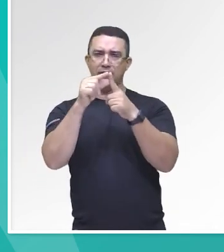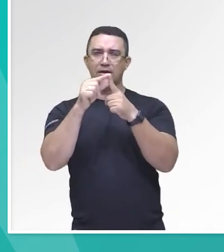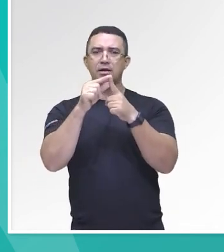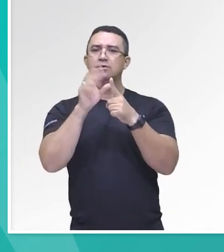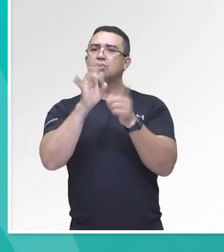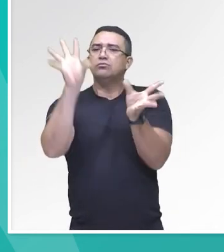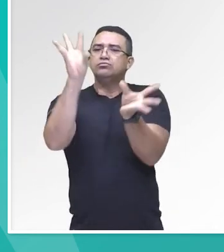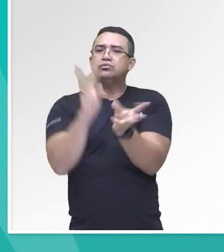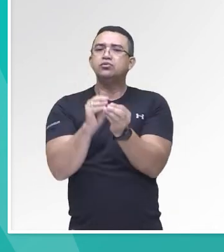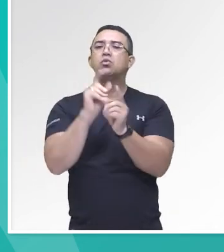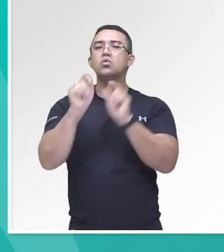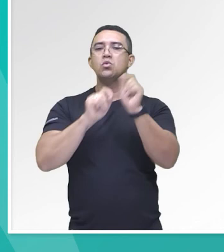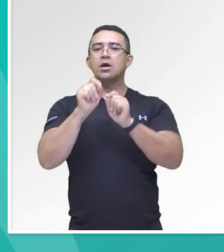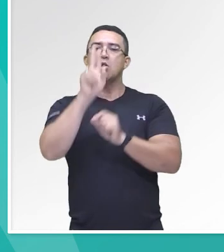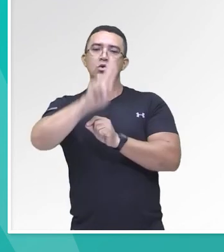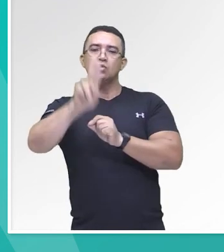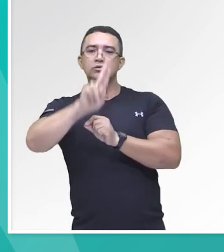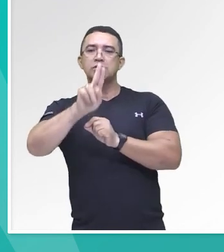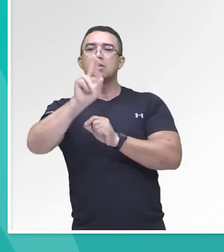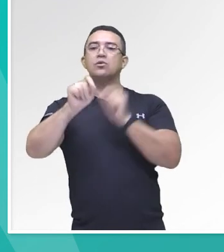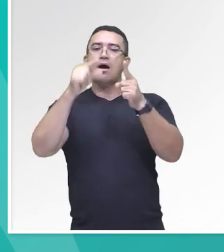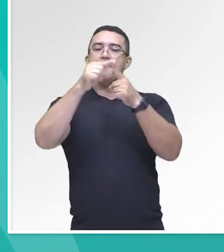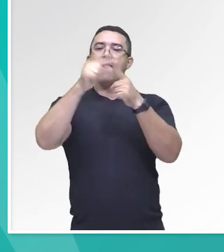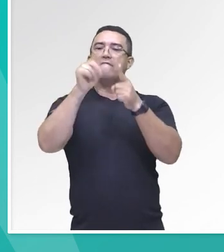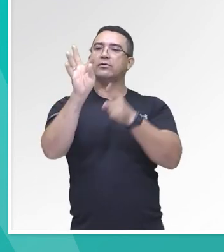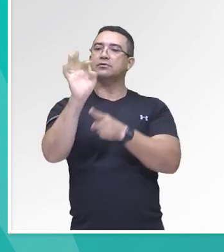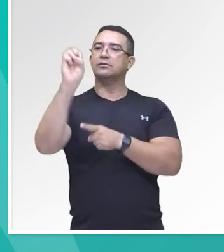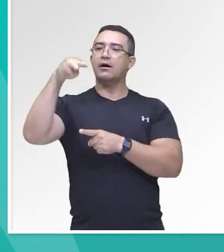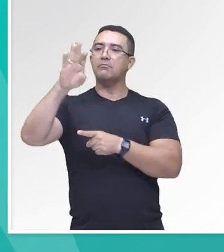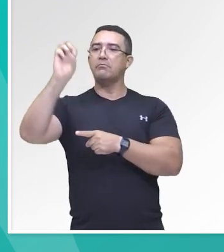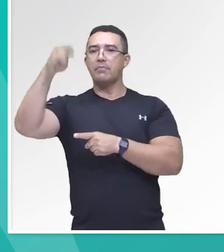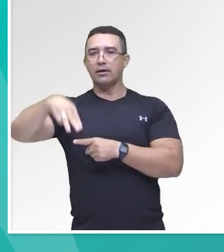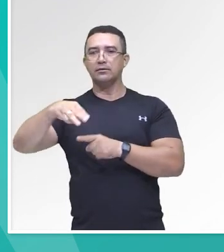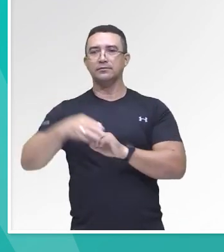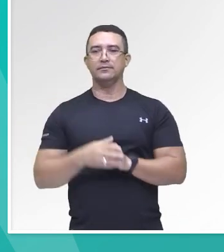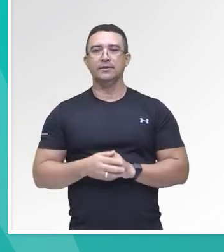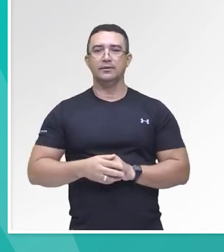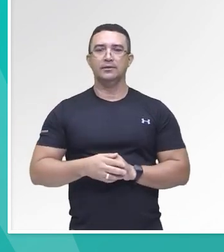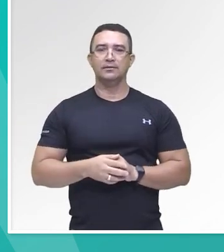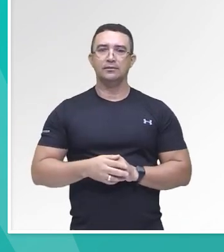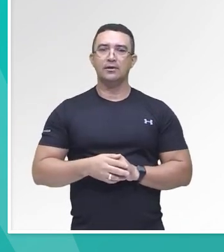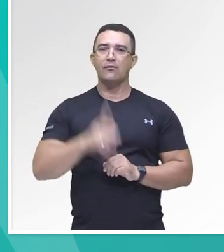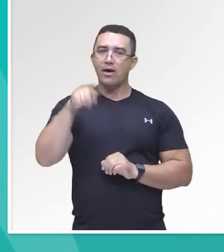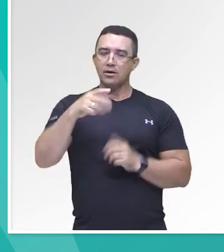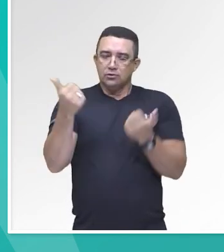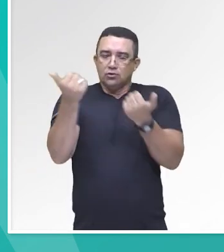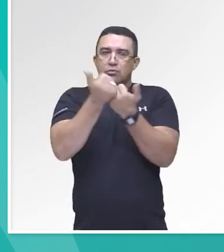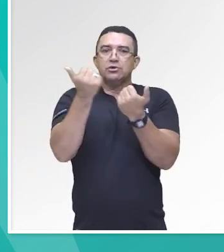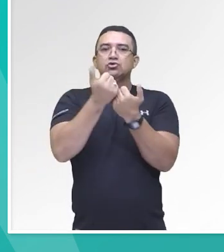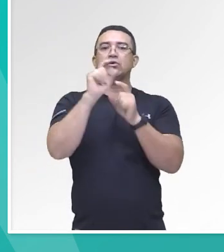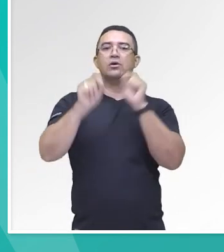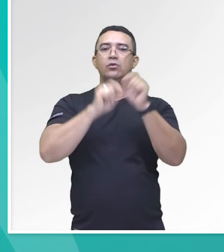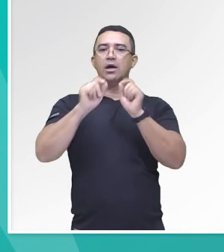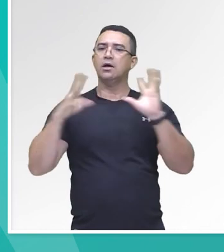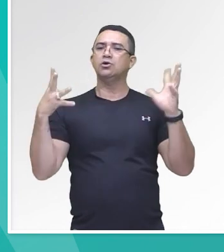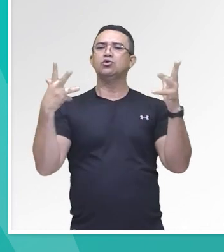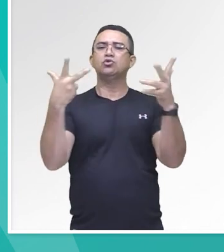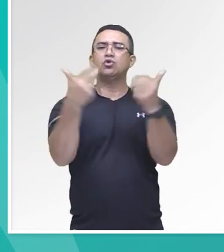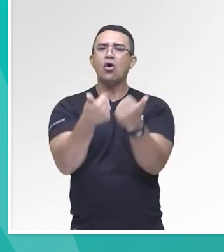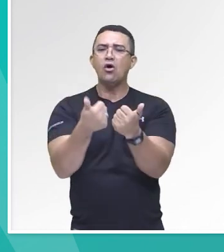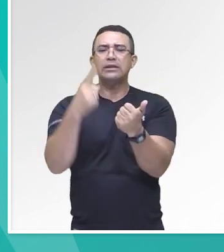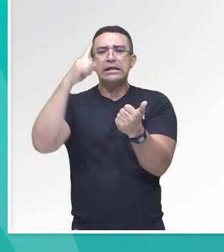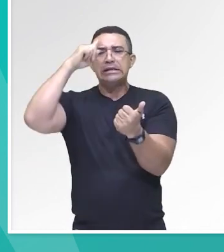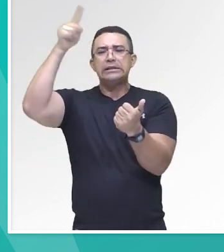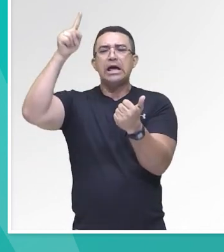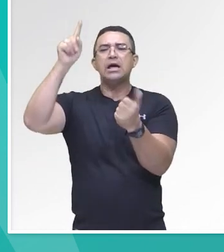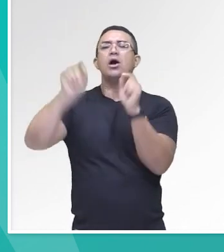isso apenas utilizando a palavra também. A palavra também aqui está substituindo toda essa ideia